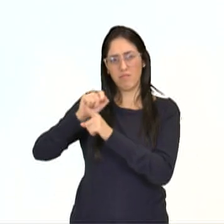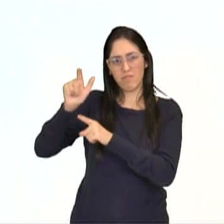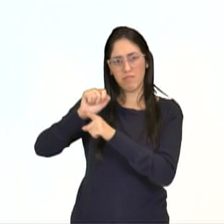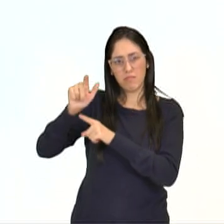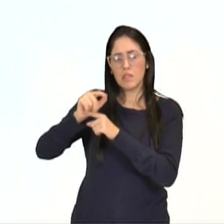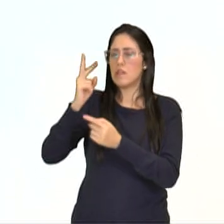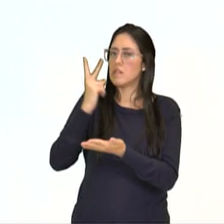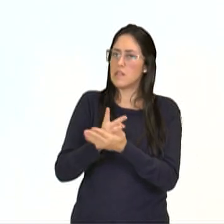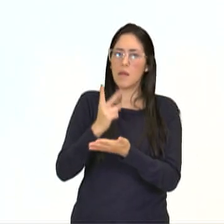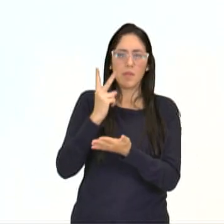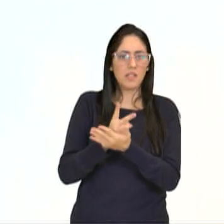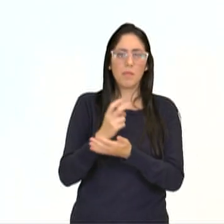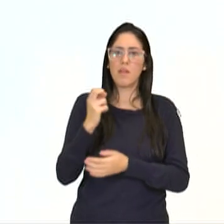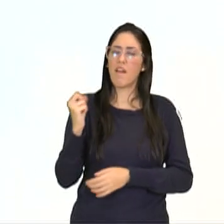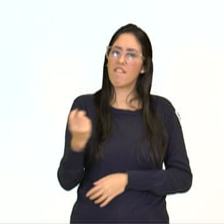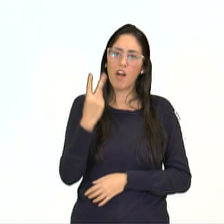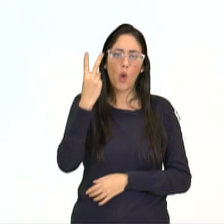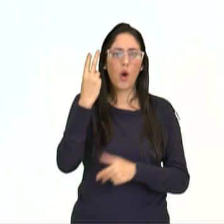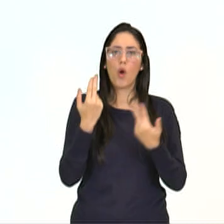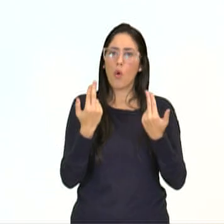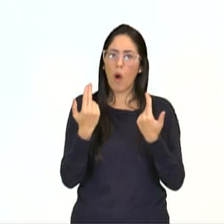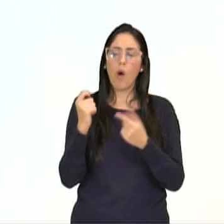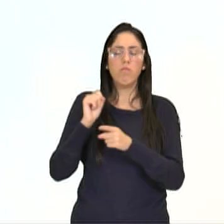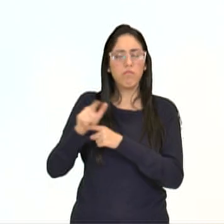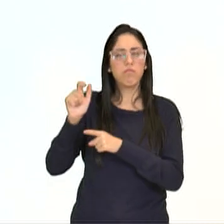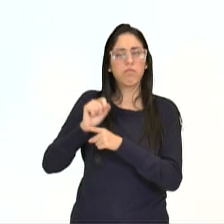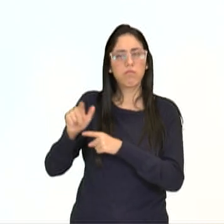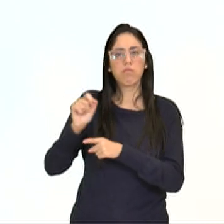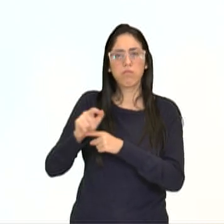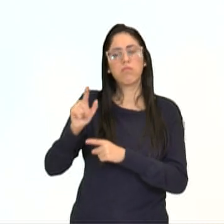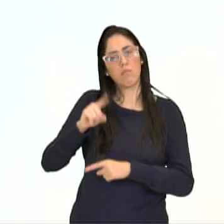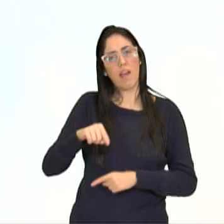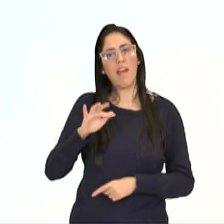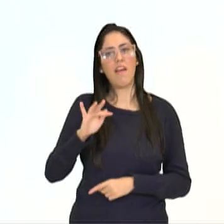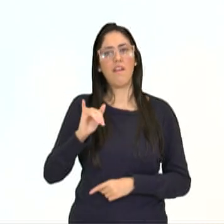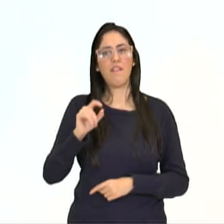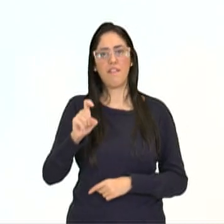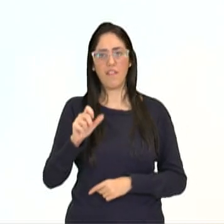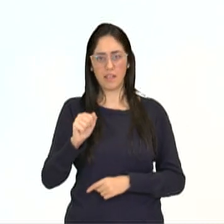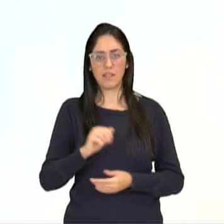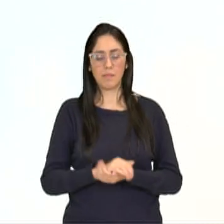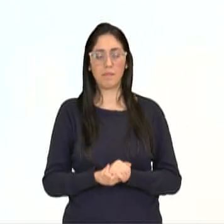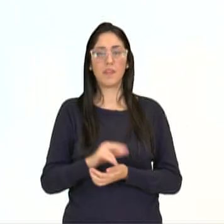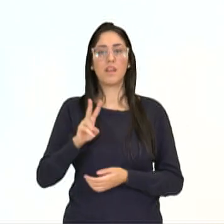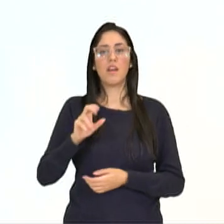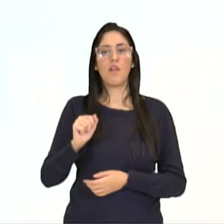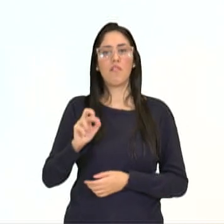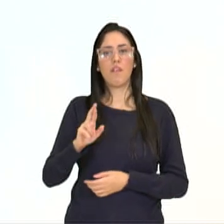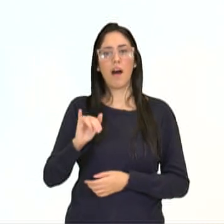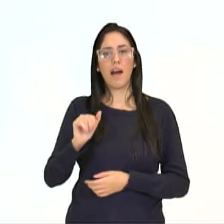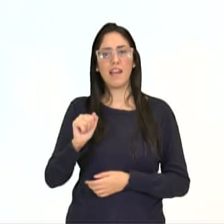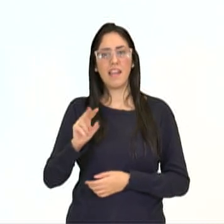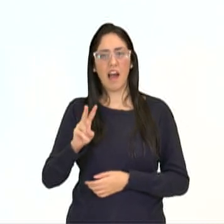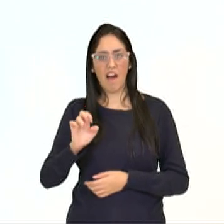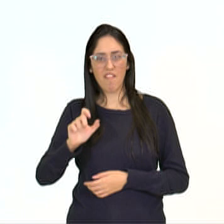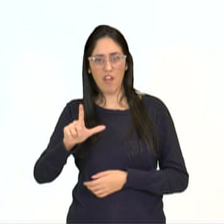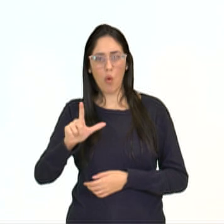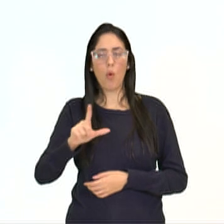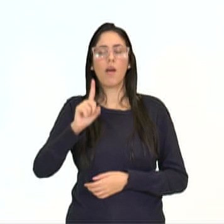o mesmo valor de aluguel, correto? Então a gente considera ela fixa. Variável é aquela que nós vamos